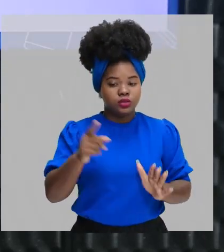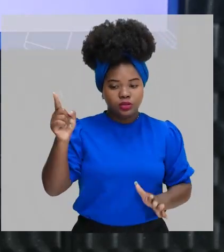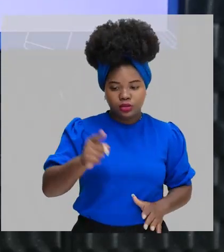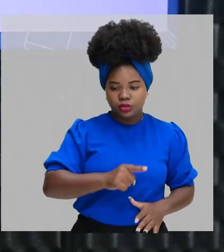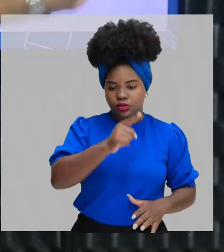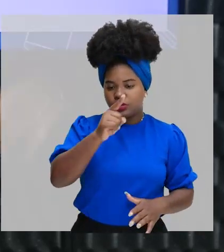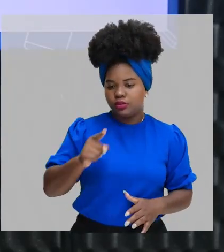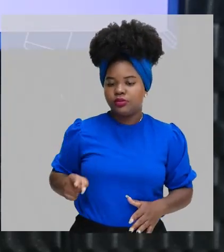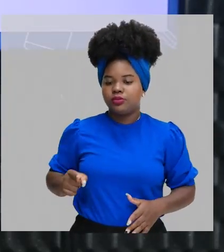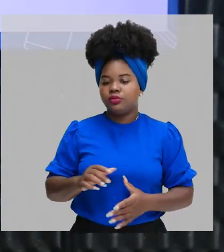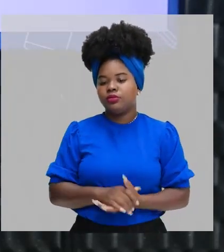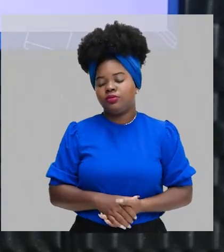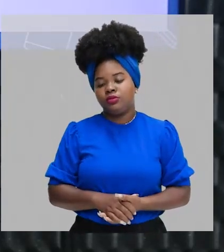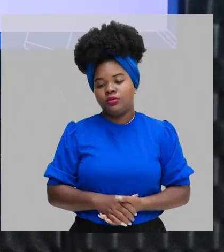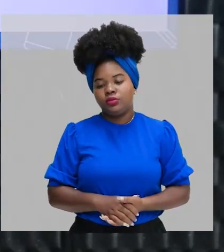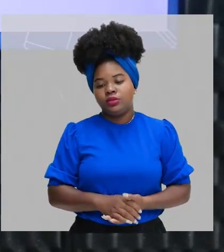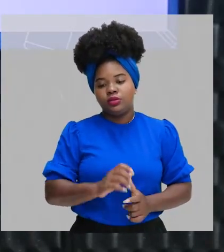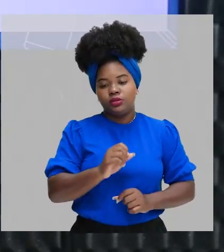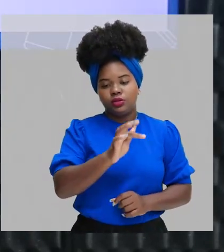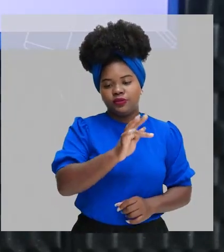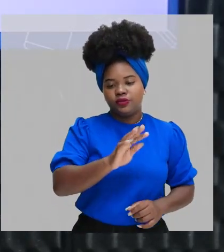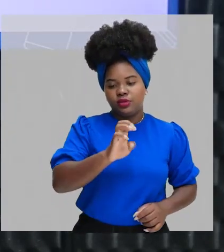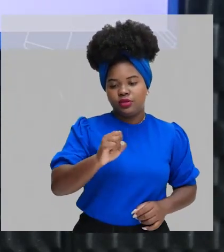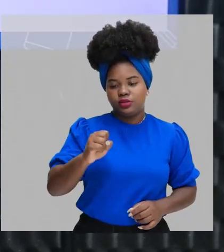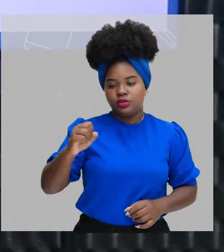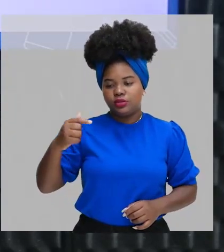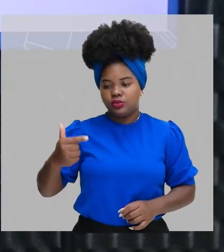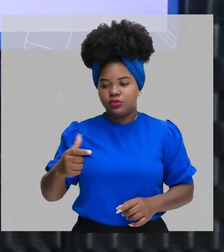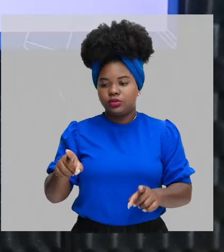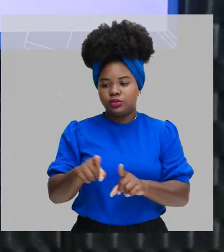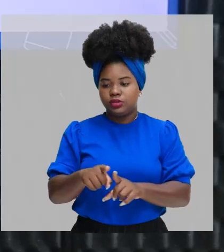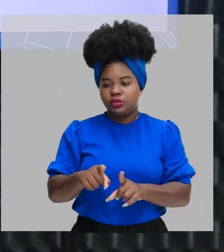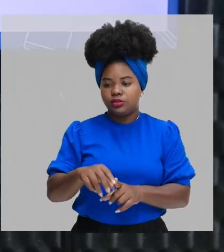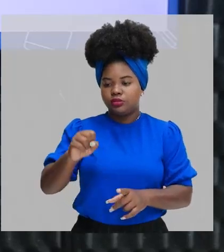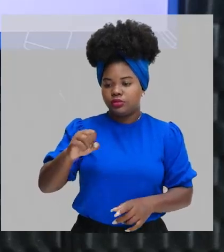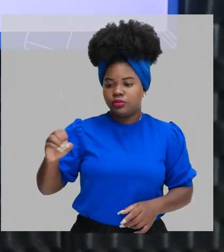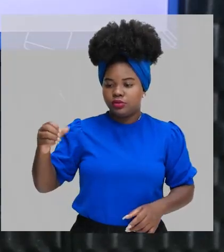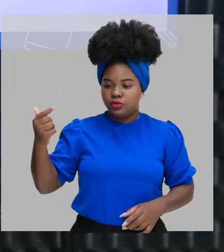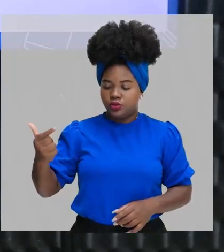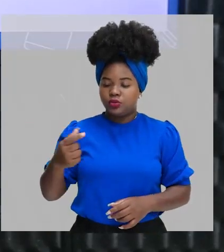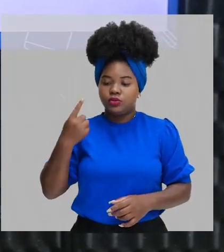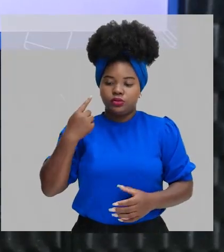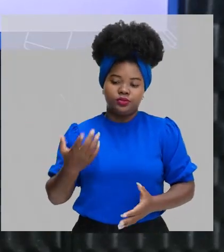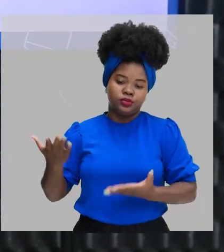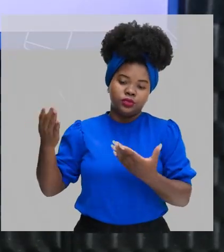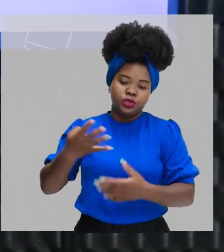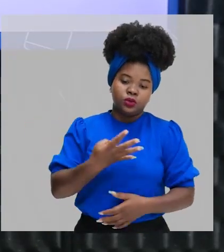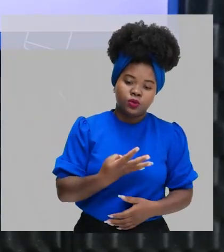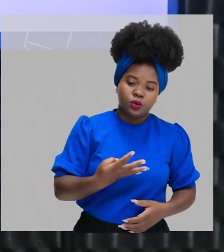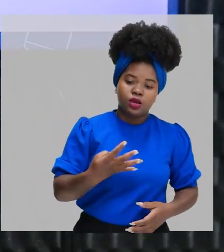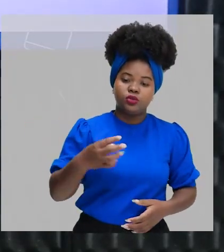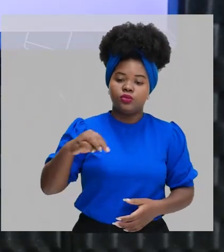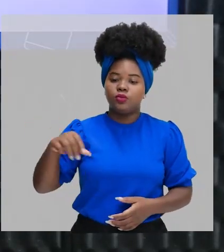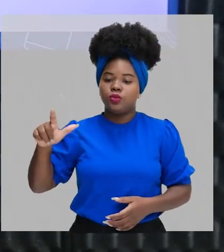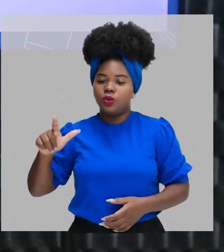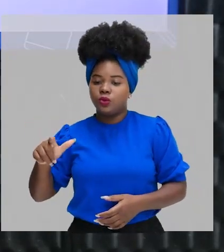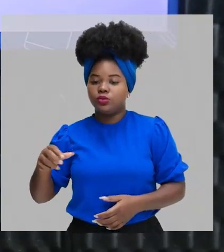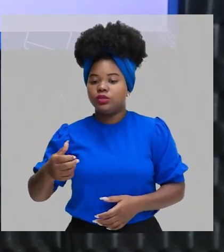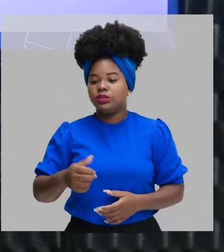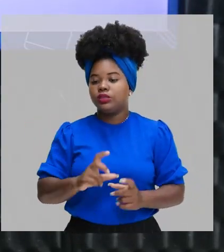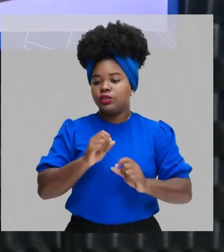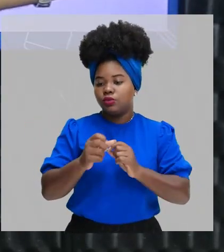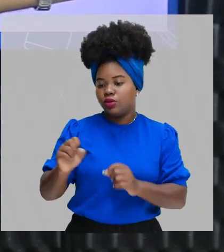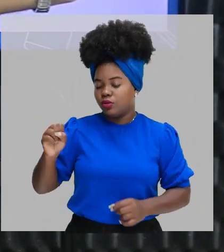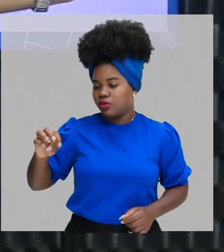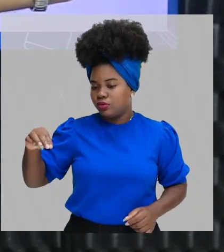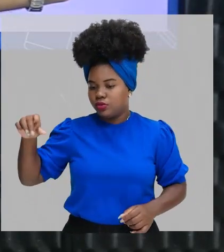e o dióxido de enxofre, certo? 4 mols está para 8 mols, 0,1